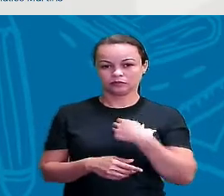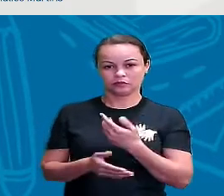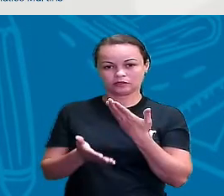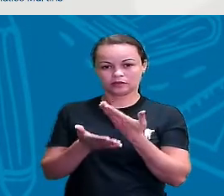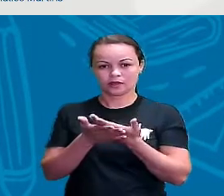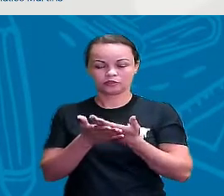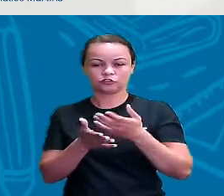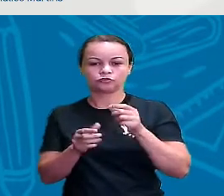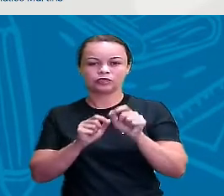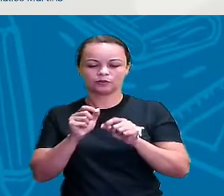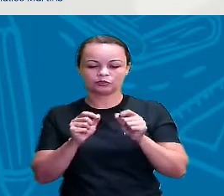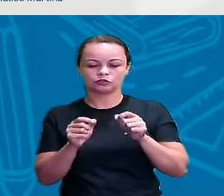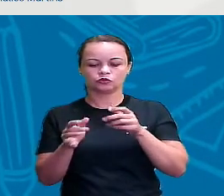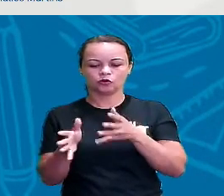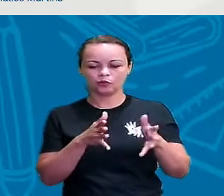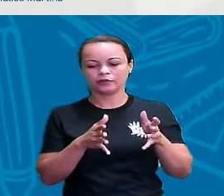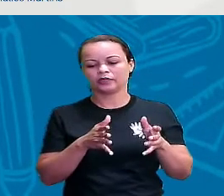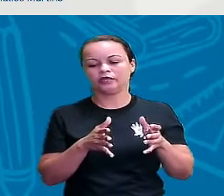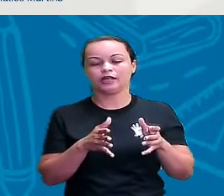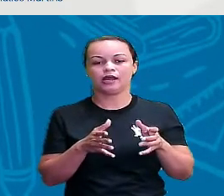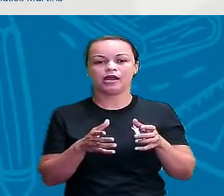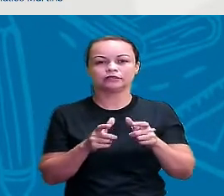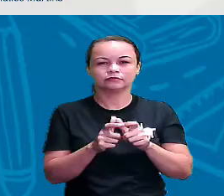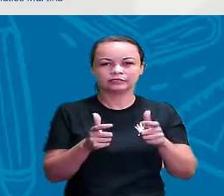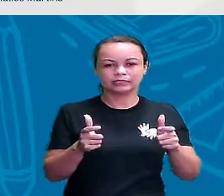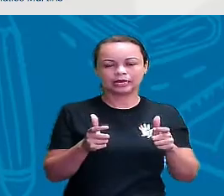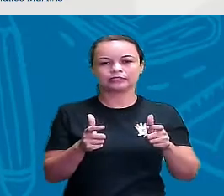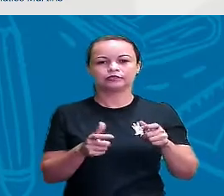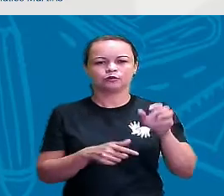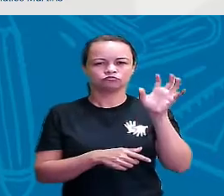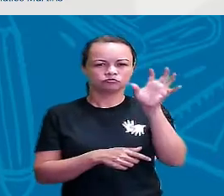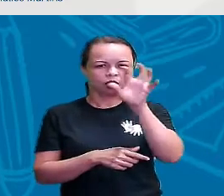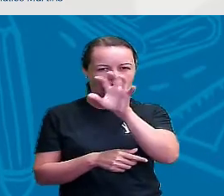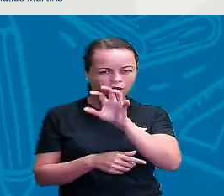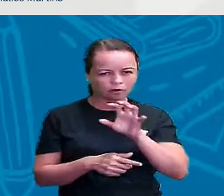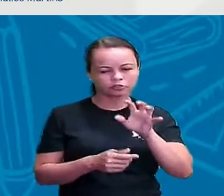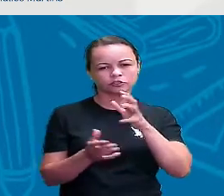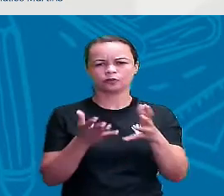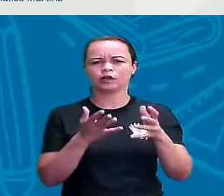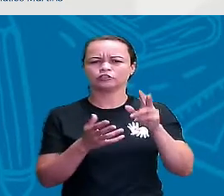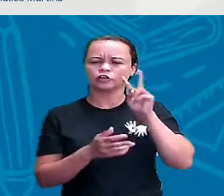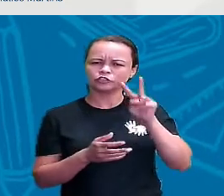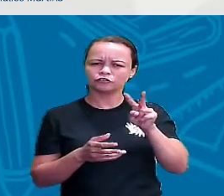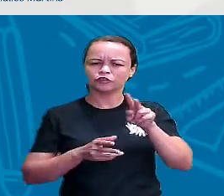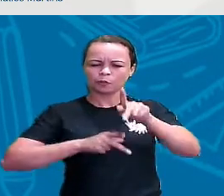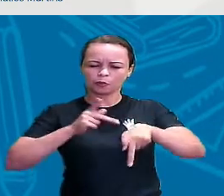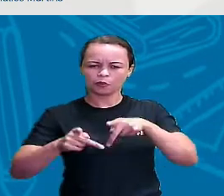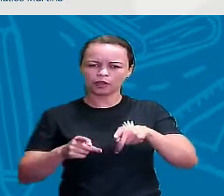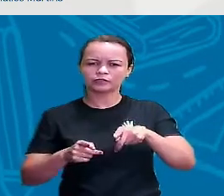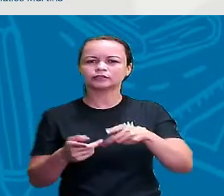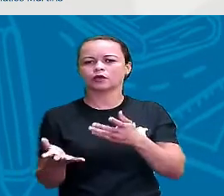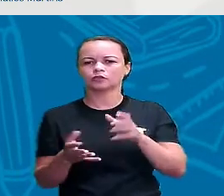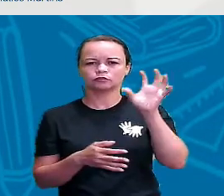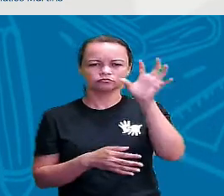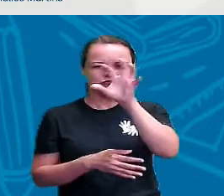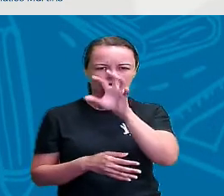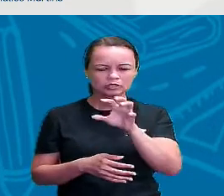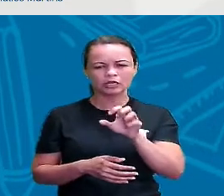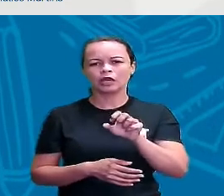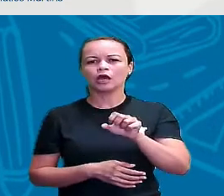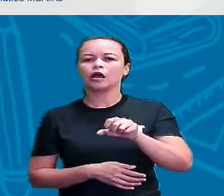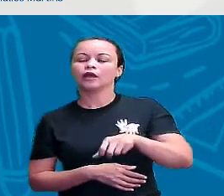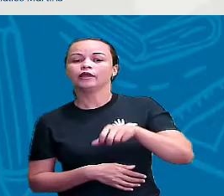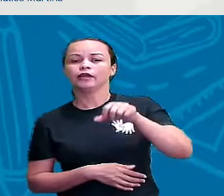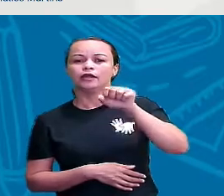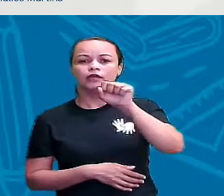a densidade demográfica por regiões. Então, a gente viu, né, a população de cada região: Sudeste,